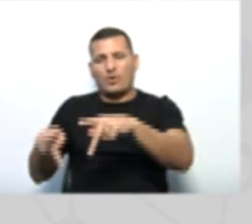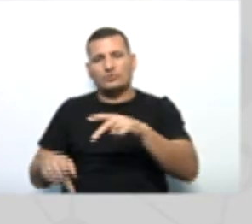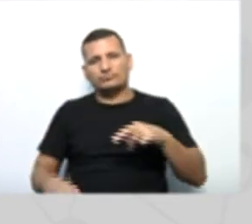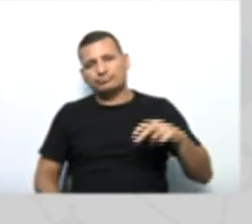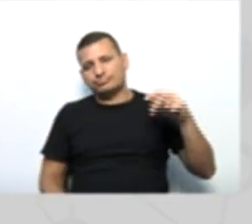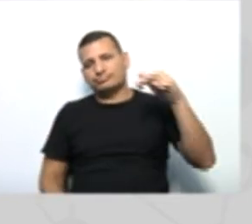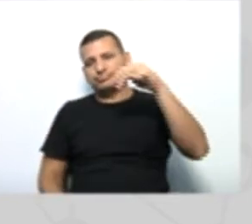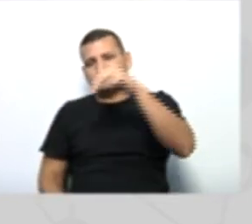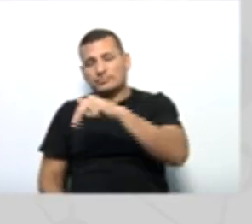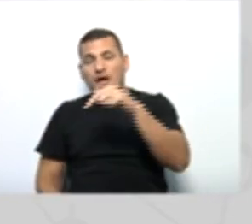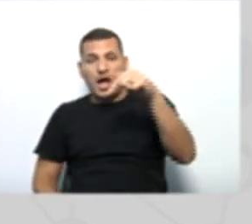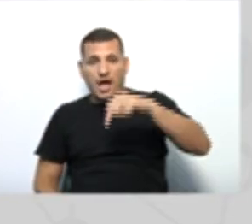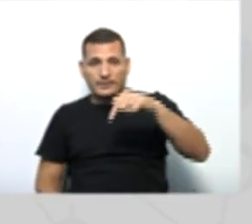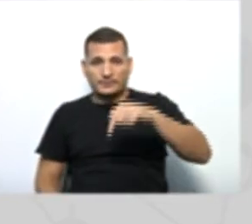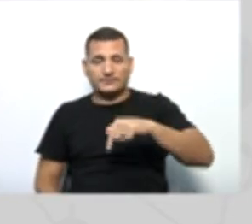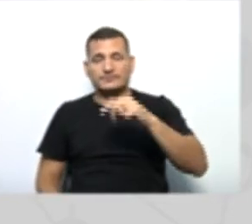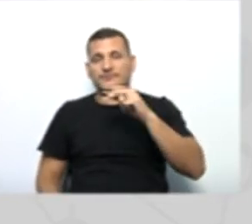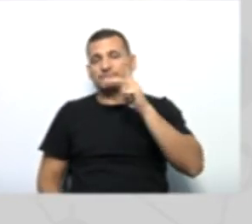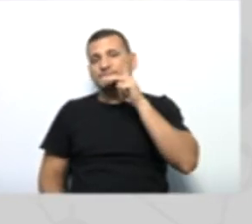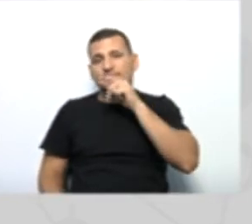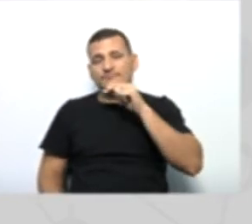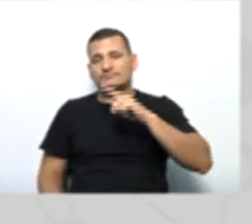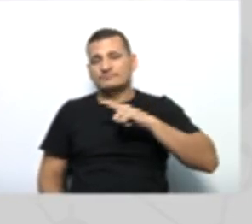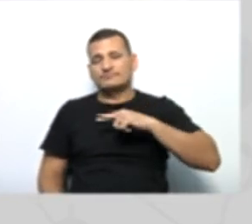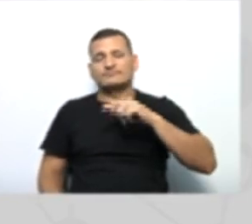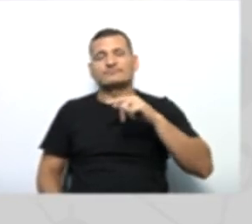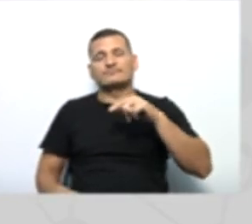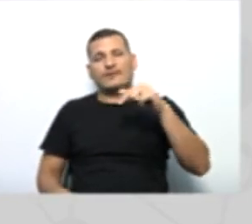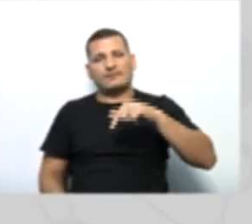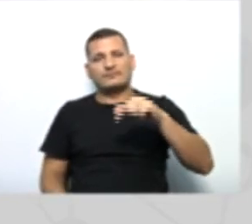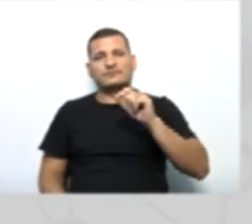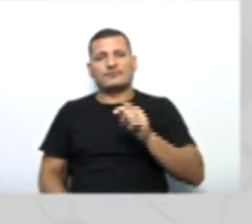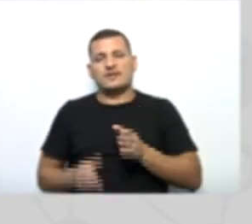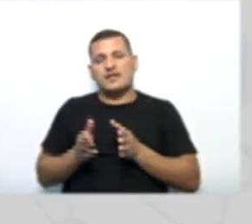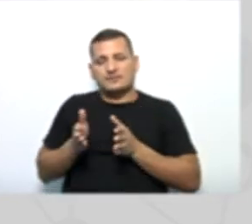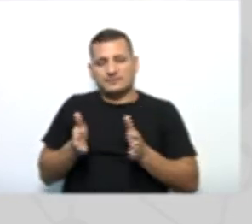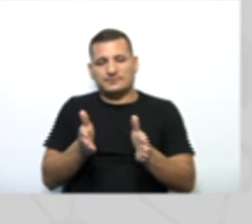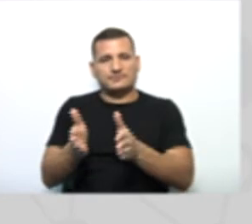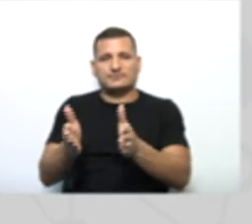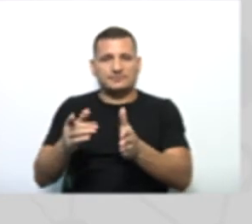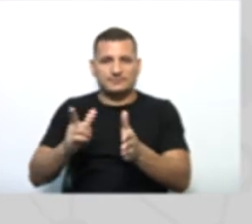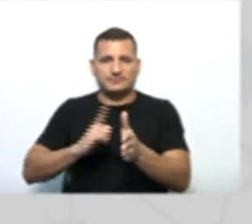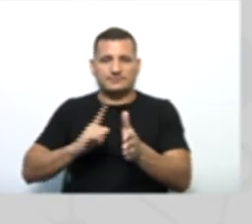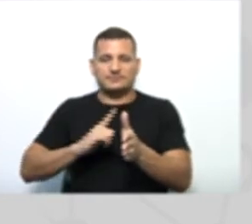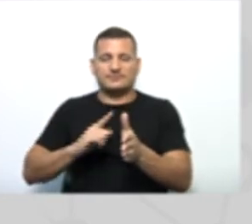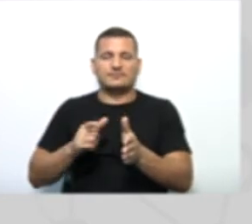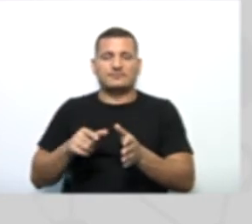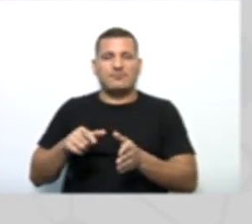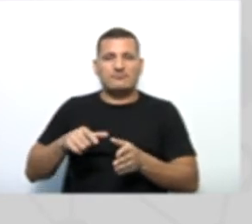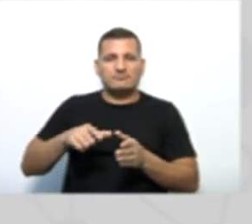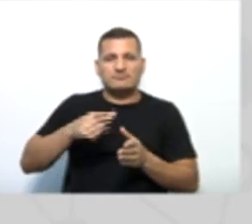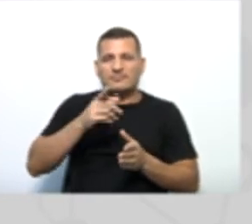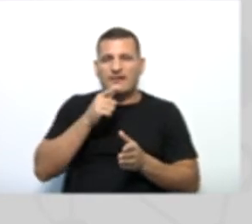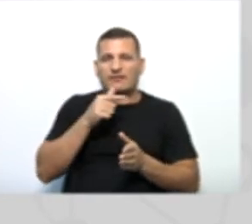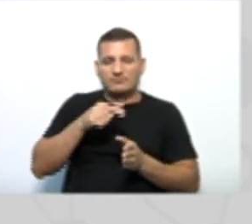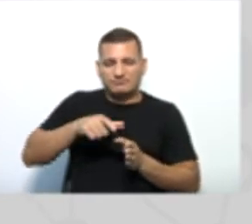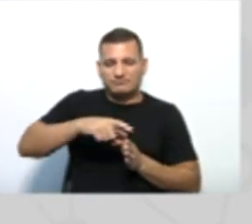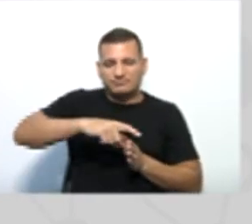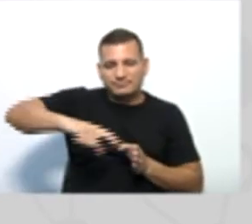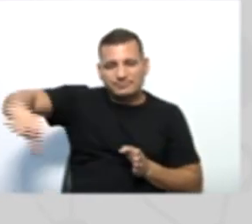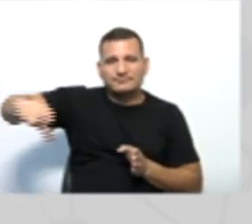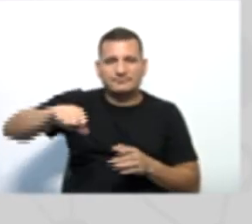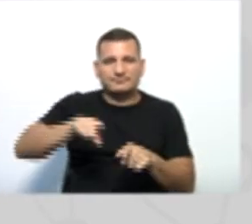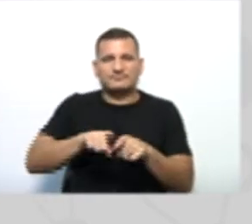na cidade nós temos uns locais que nós chamamos de bueiro, né? São aqueles rios que passam pela cidade, córregos também. Pronto, tá todo